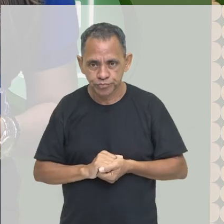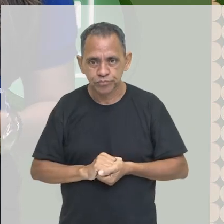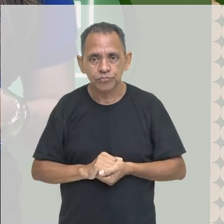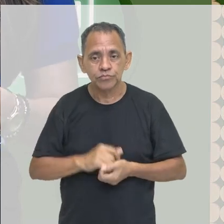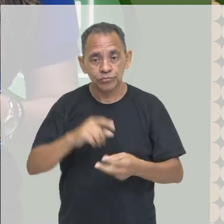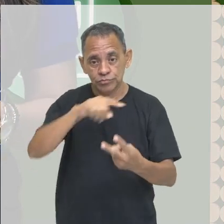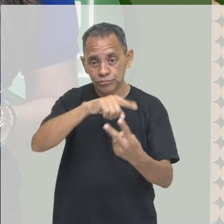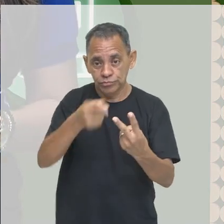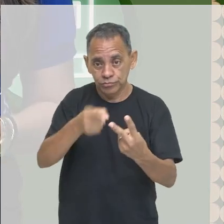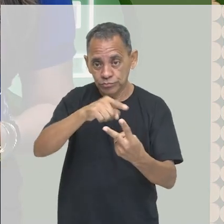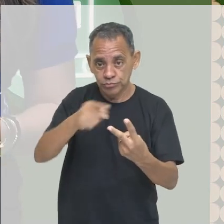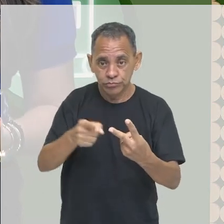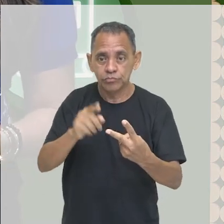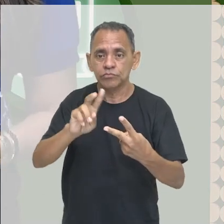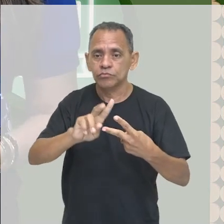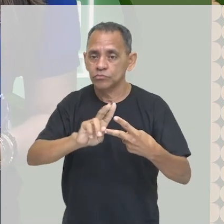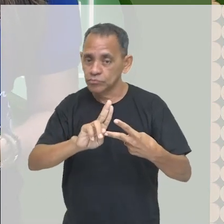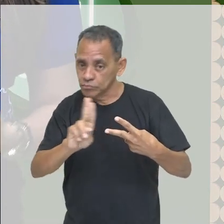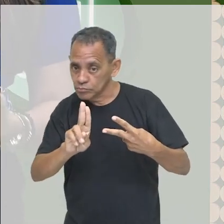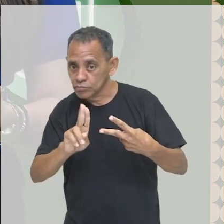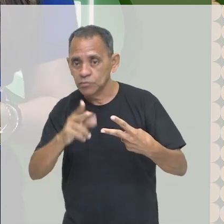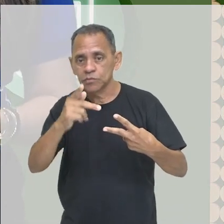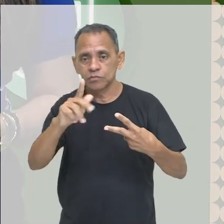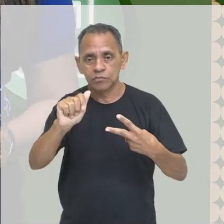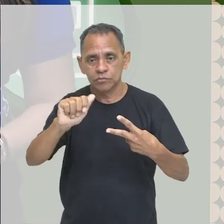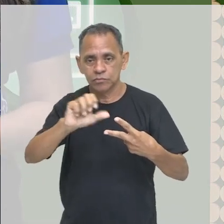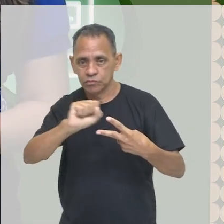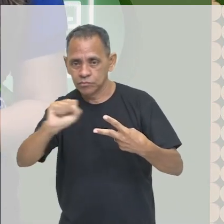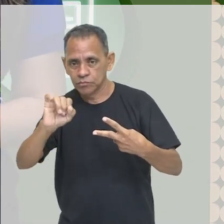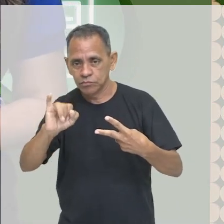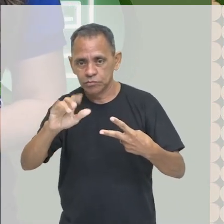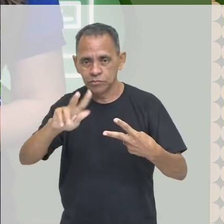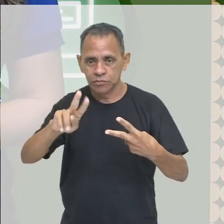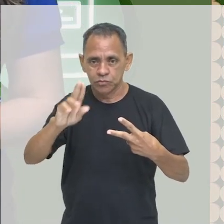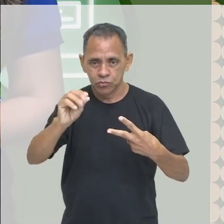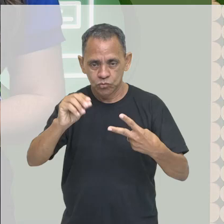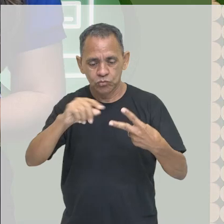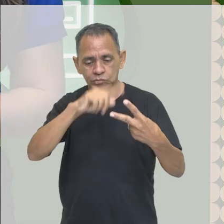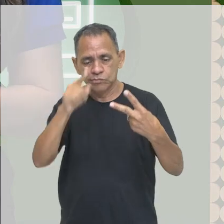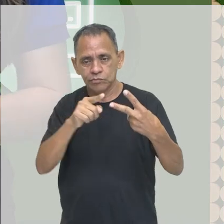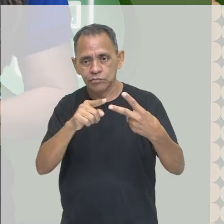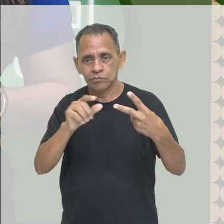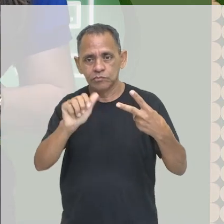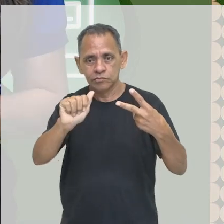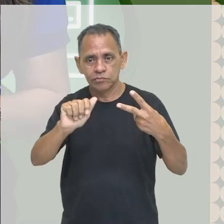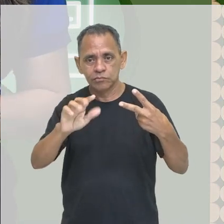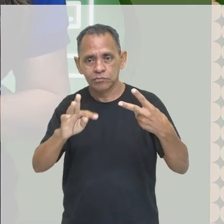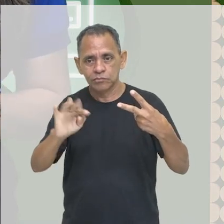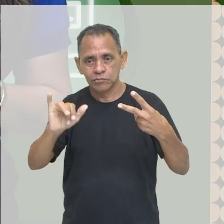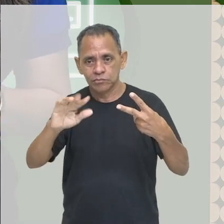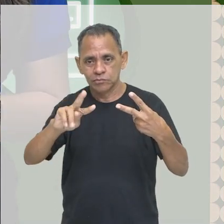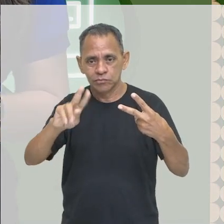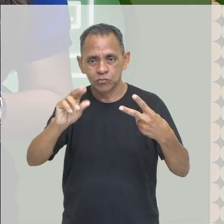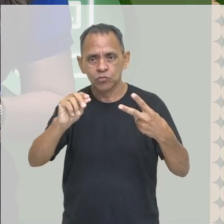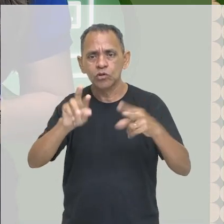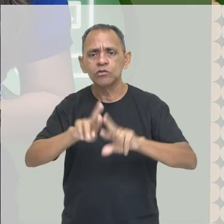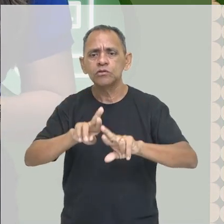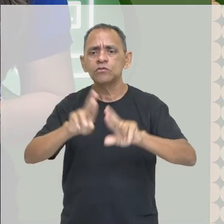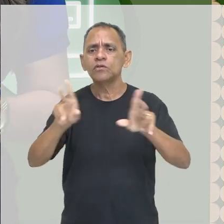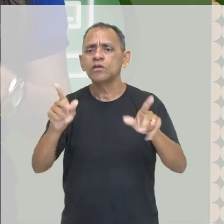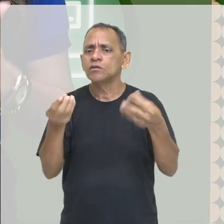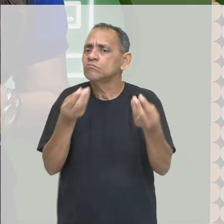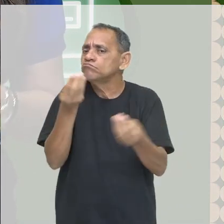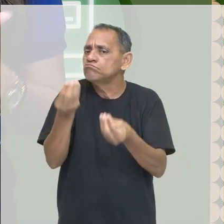2 tipos, o transporte passivo e o transporte ativo. Qual é a diferença básica do passivo e